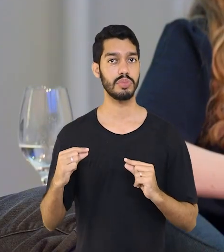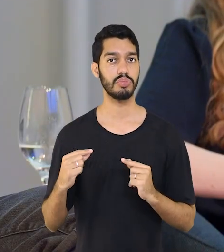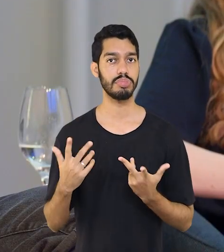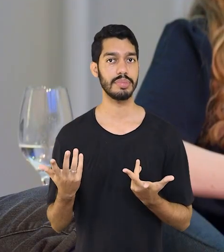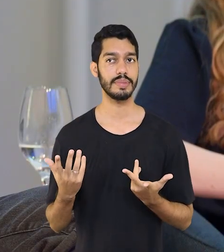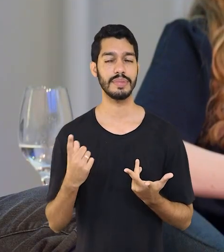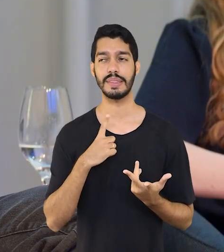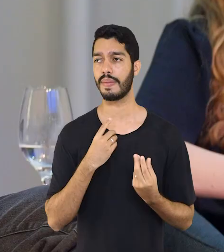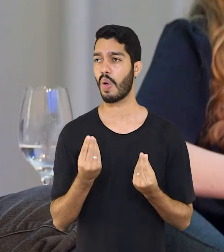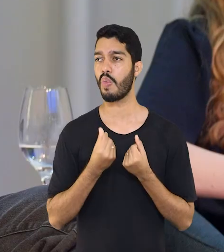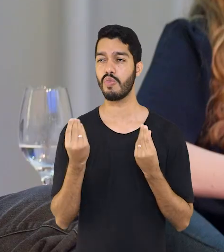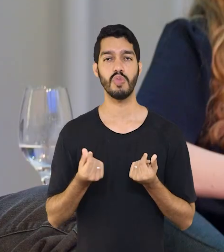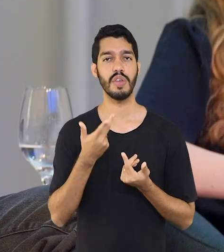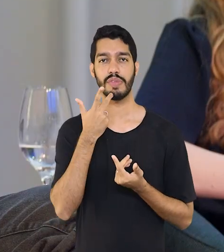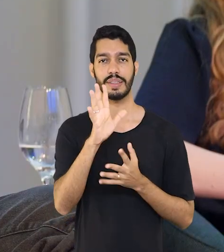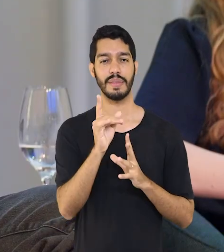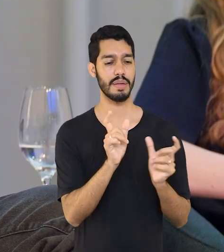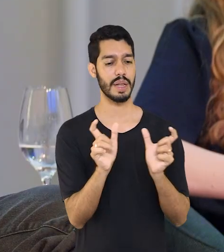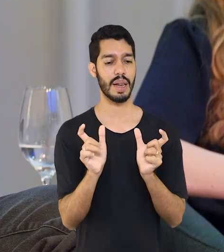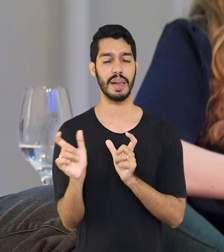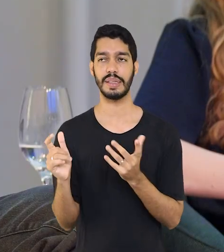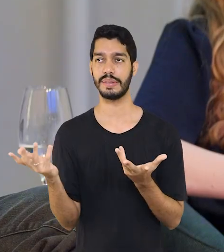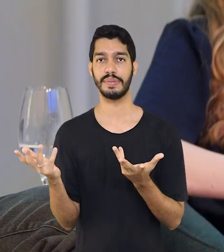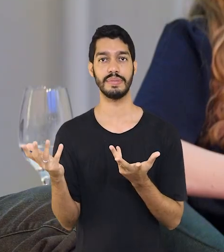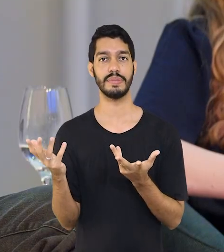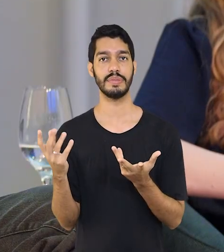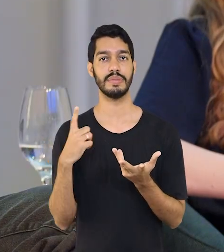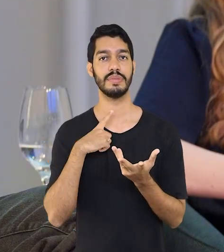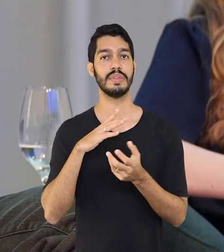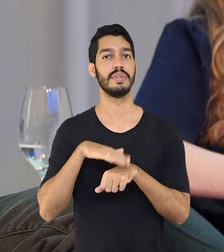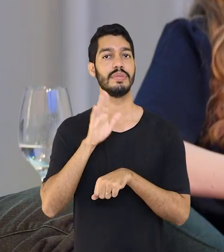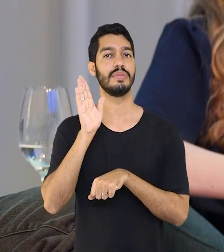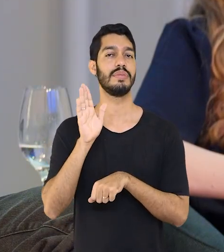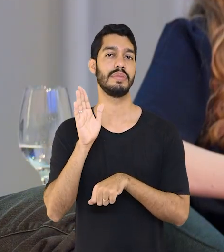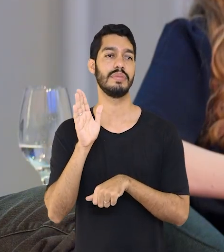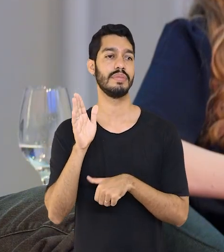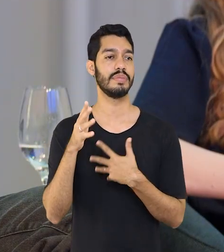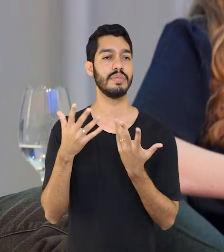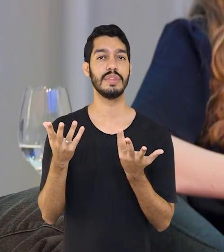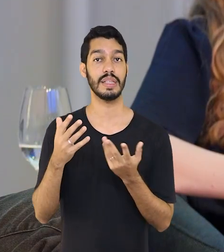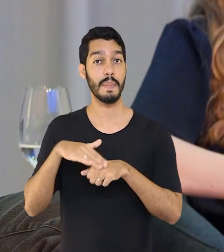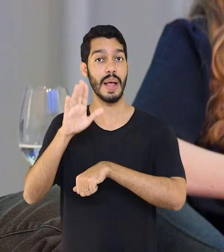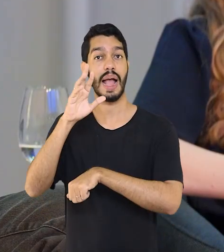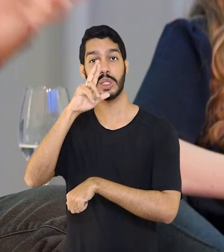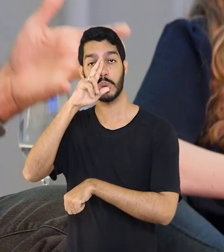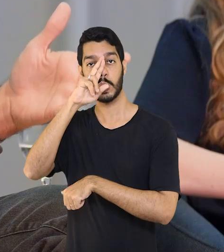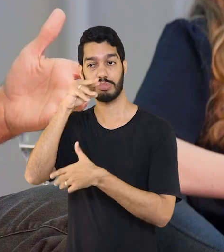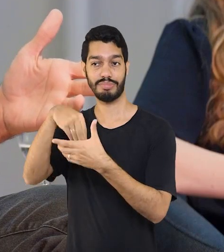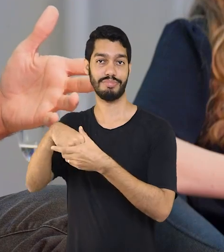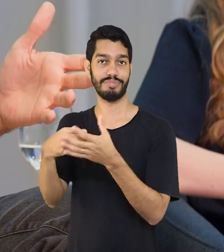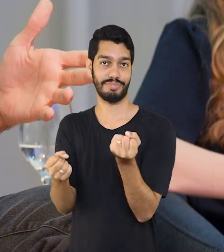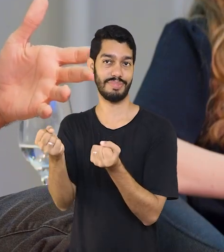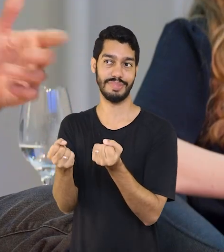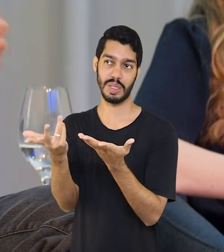menos, tem, como é que eu vou dizer, colocar em outras palavras, mas tem mais, mas se arrisca mais